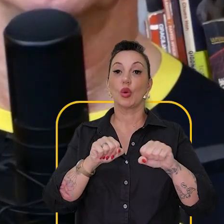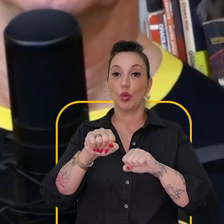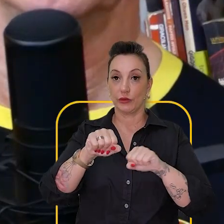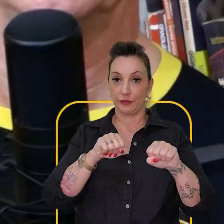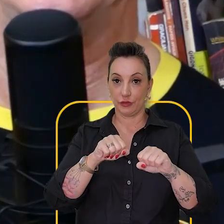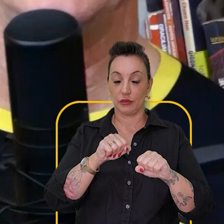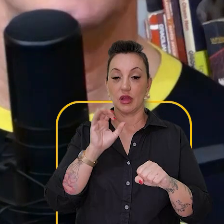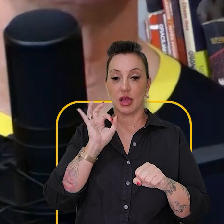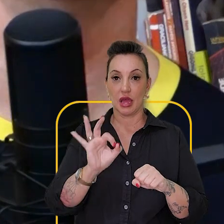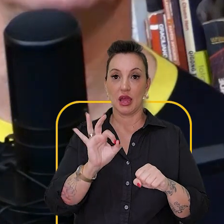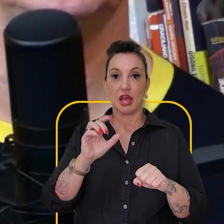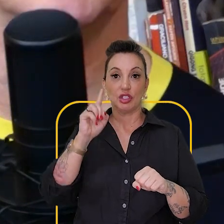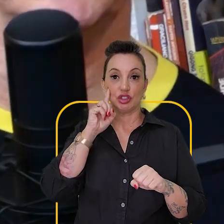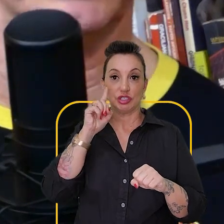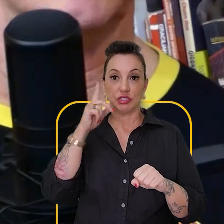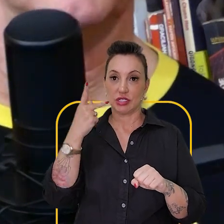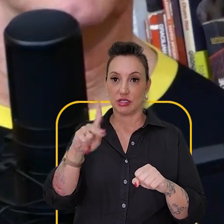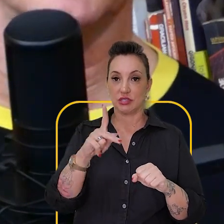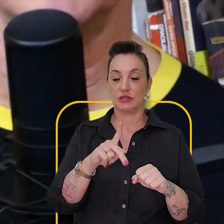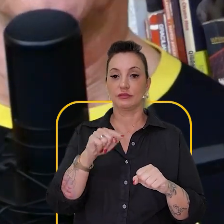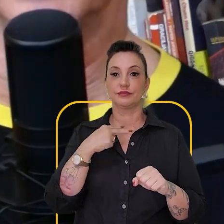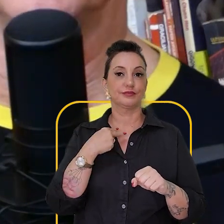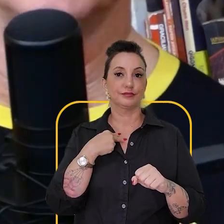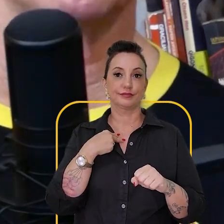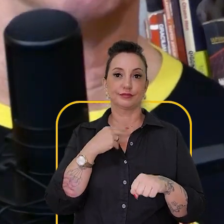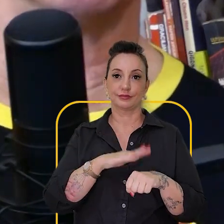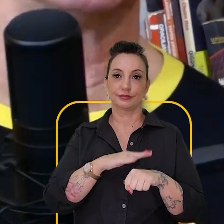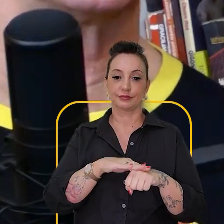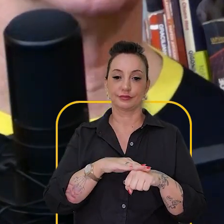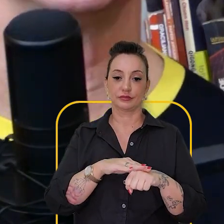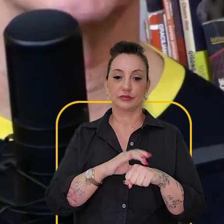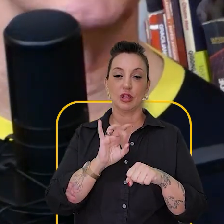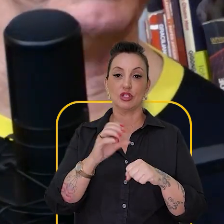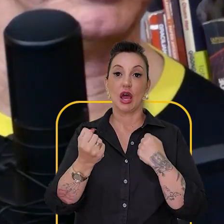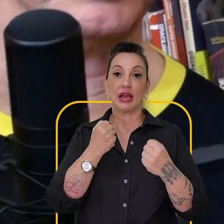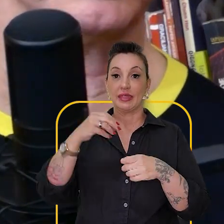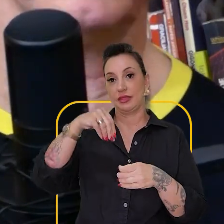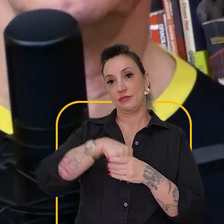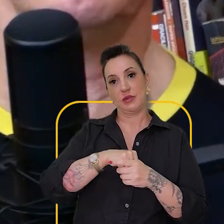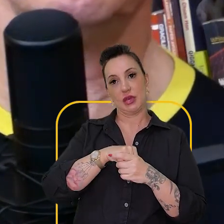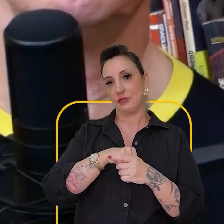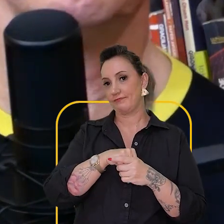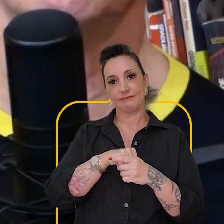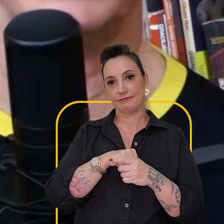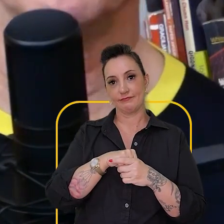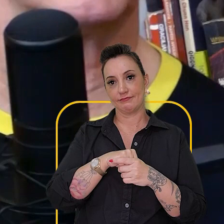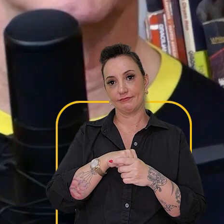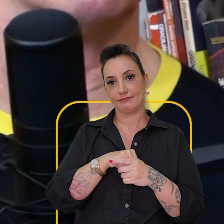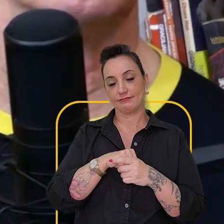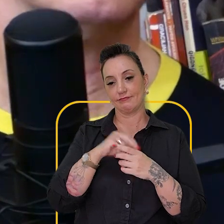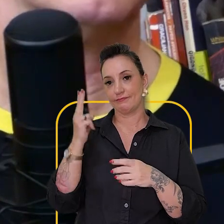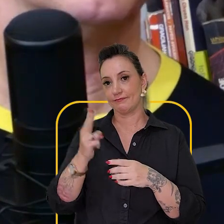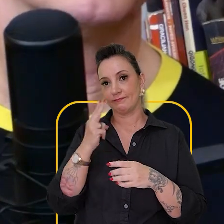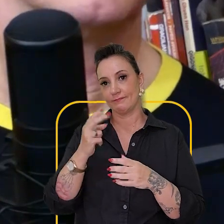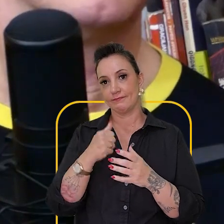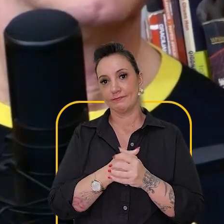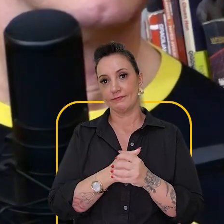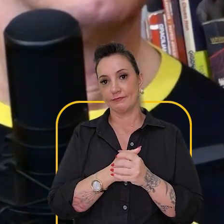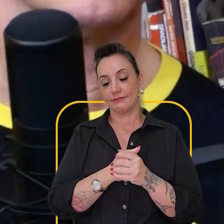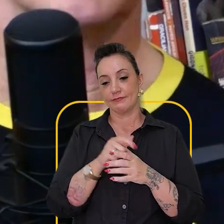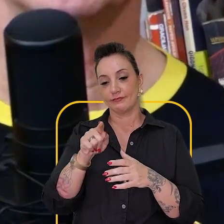confu é o seu dia a dia você não pode fazer confu só na academia isso não é impraticável